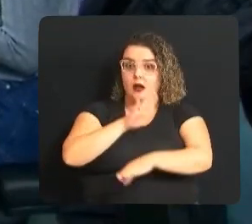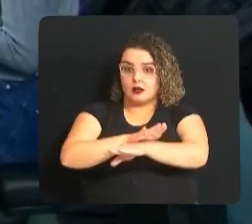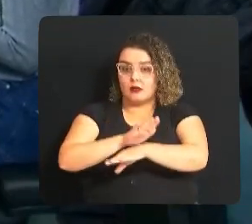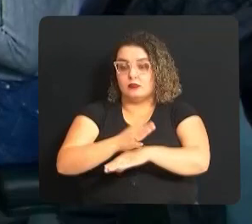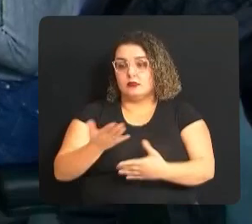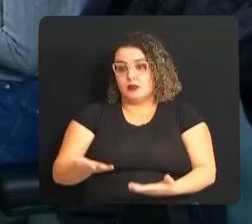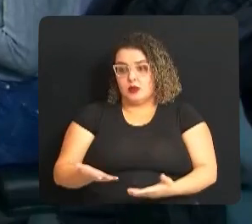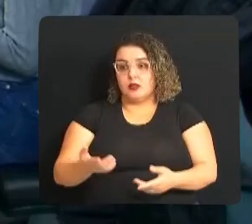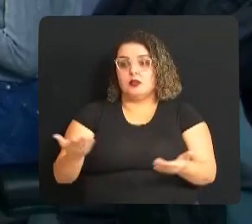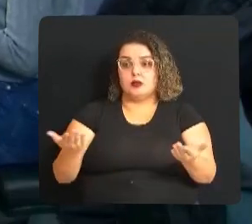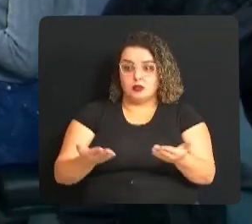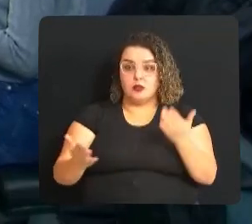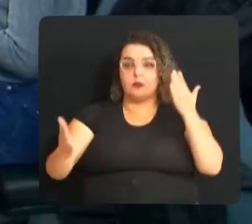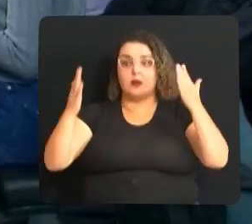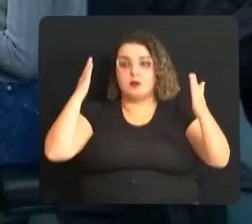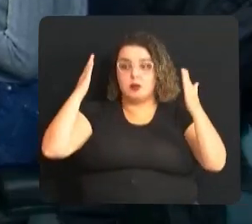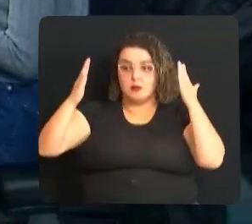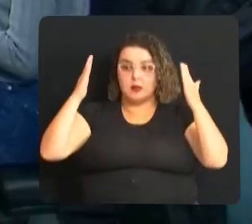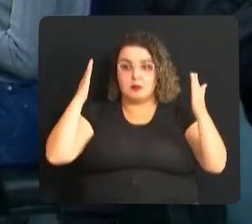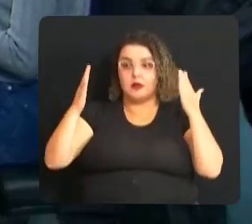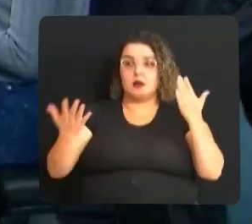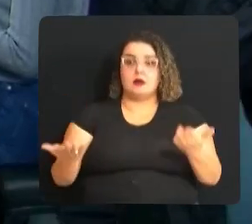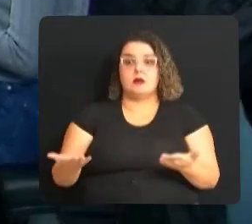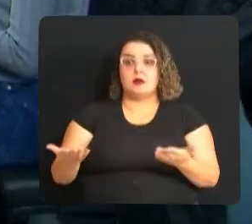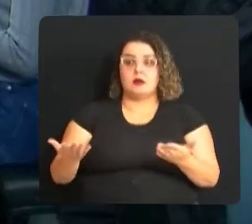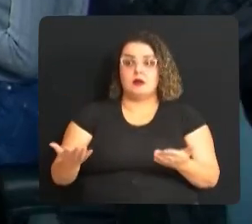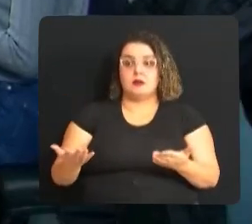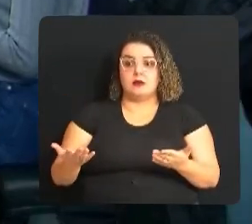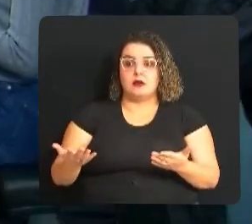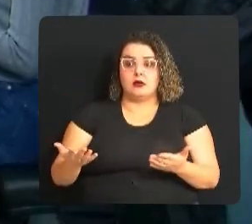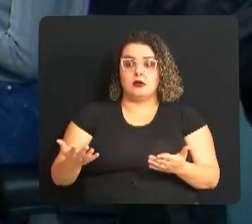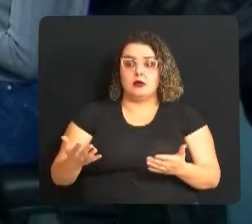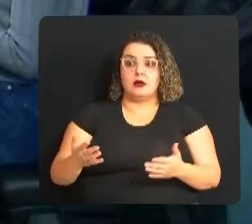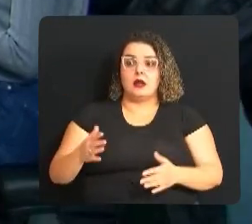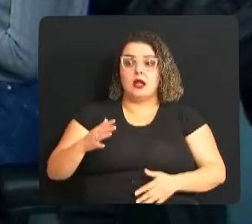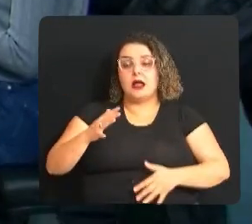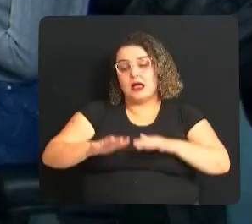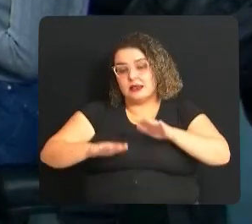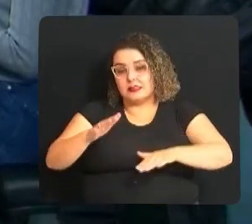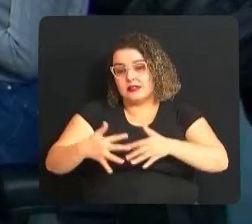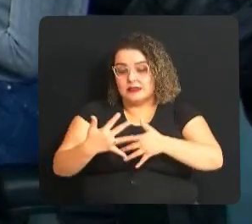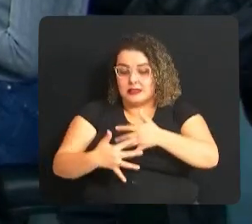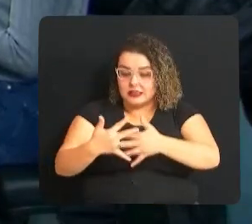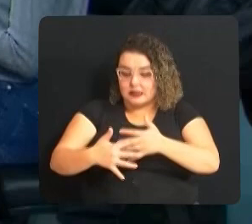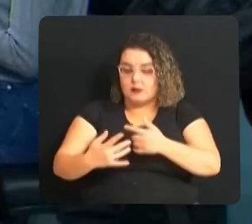super lotado, e hoje os caminhões também acabam, de alguma maneira,